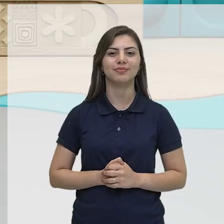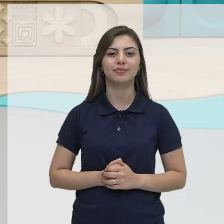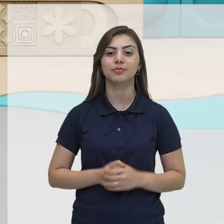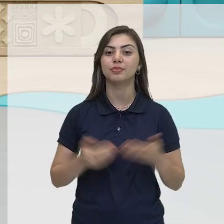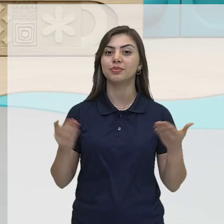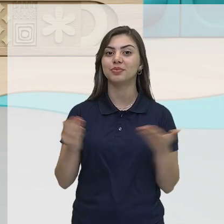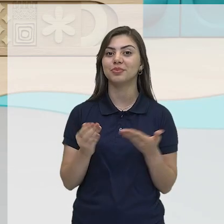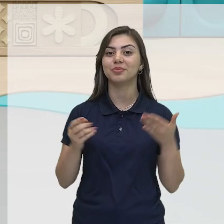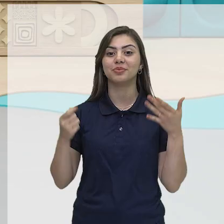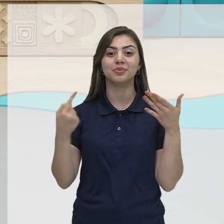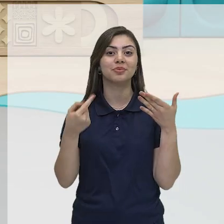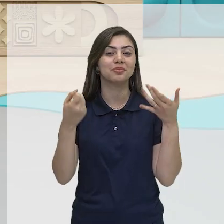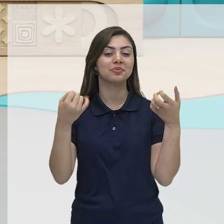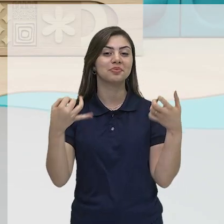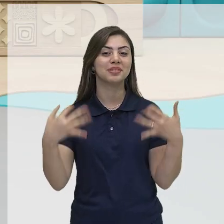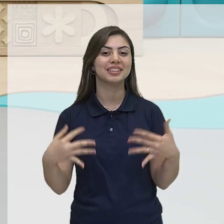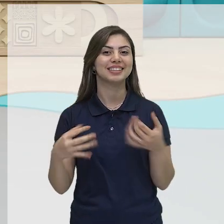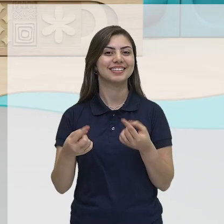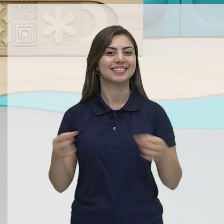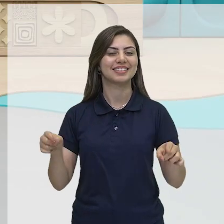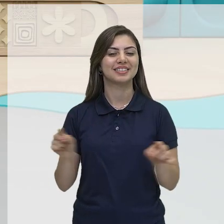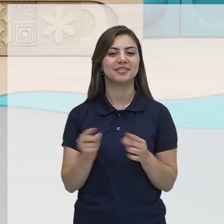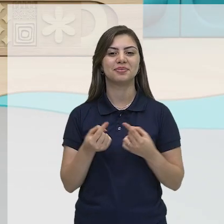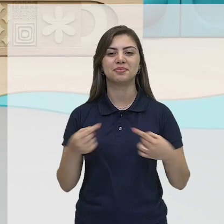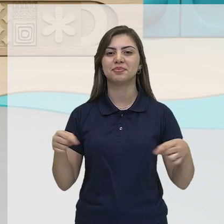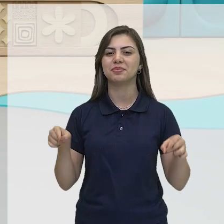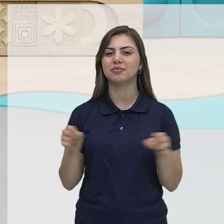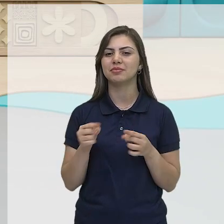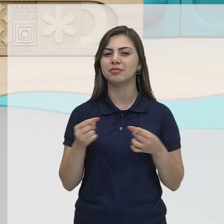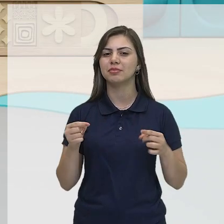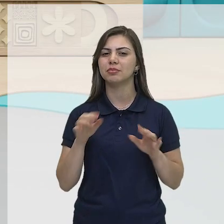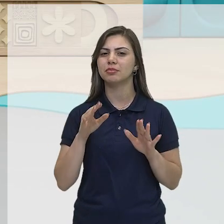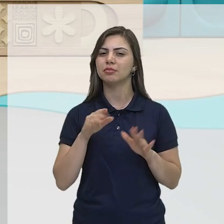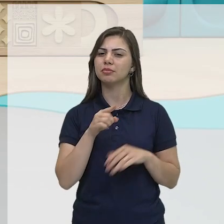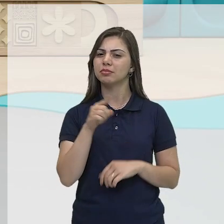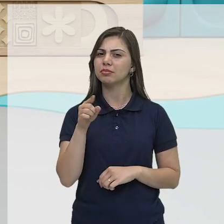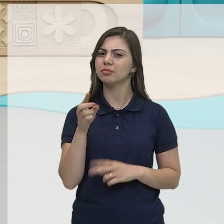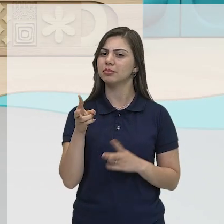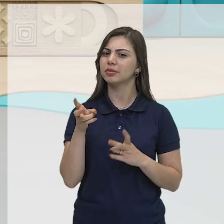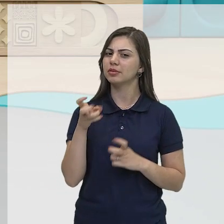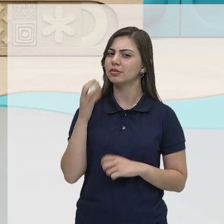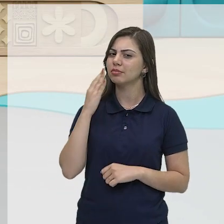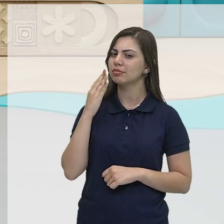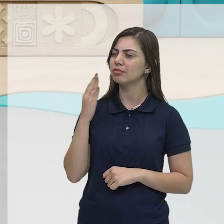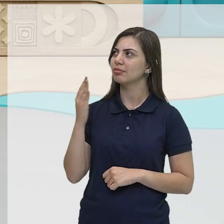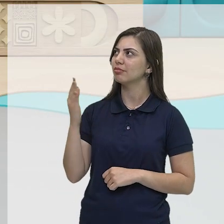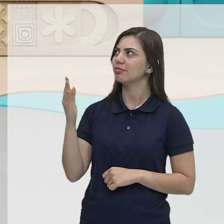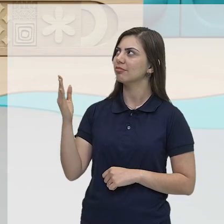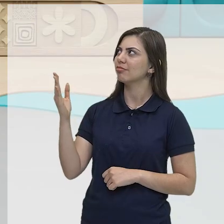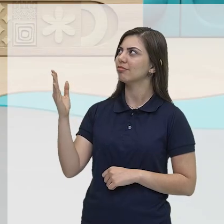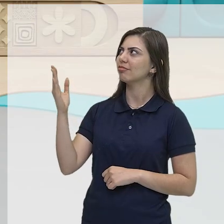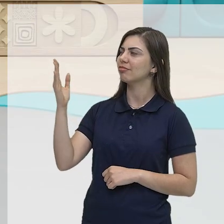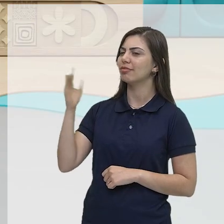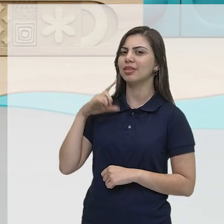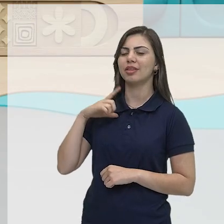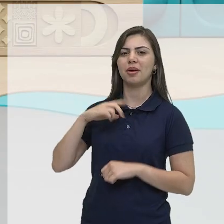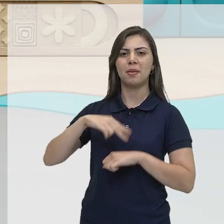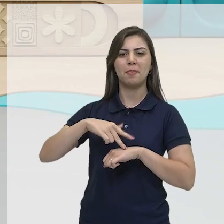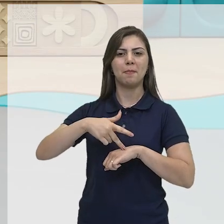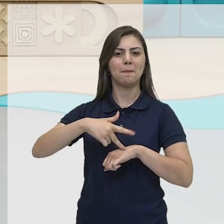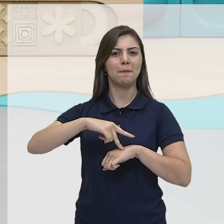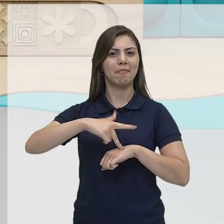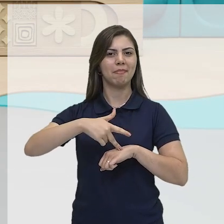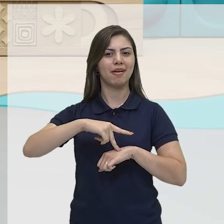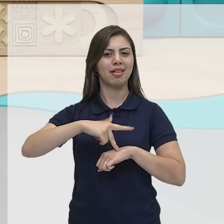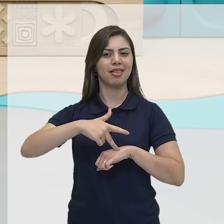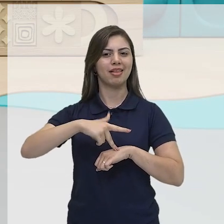Vamos falar de música. Mas vocês estão vendo que tem umas bailarinas